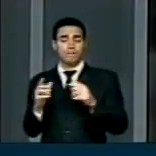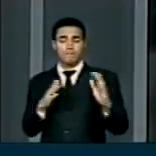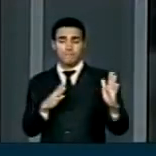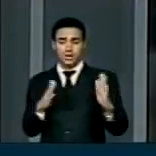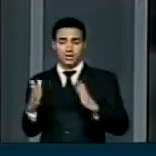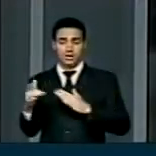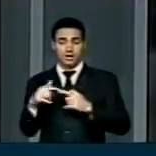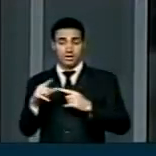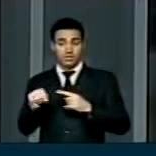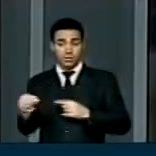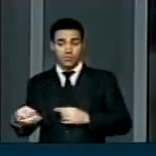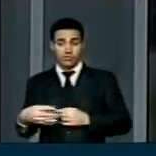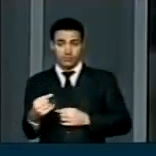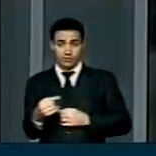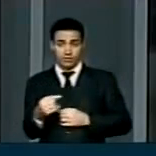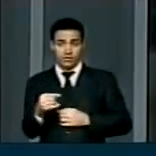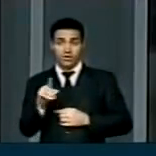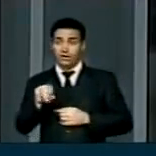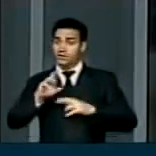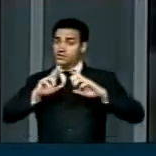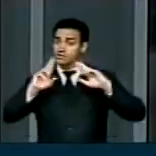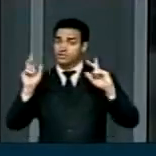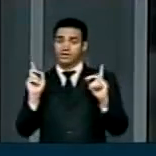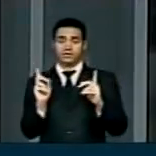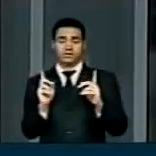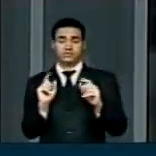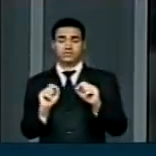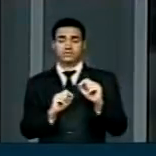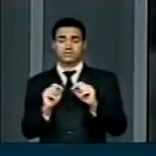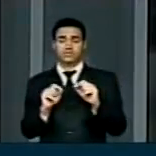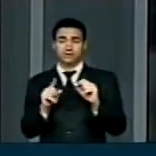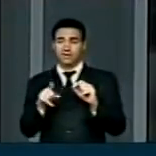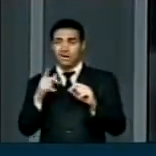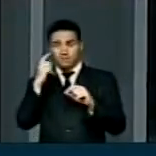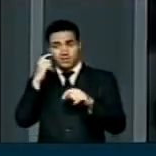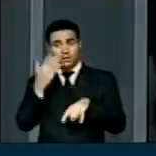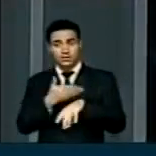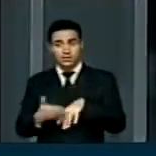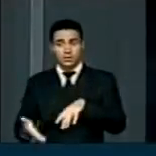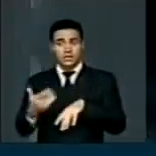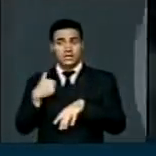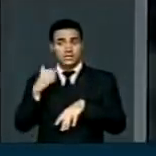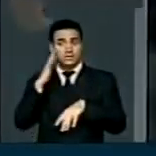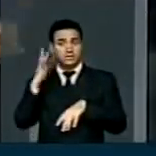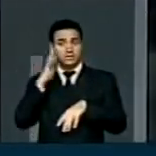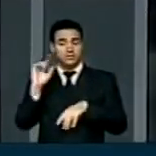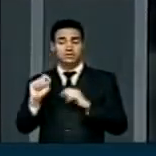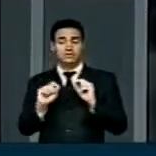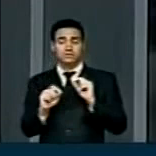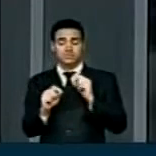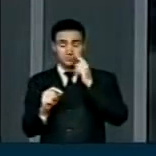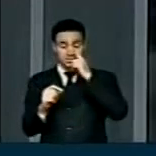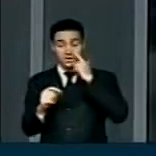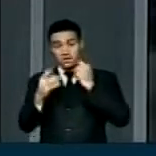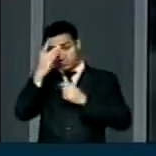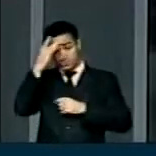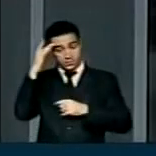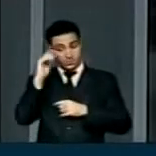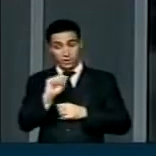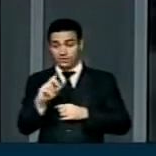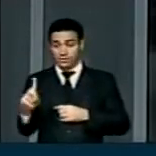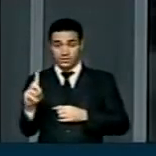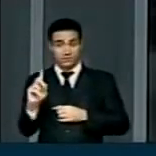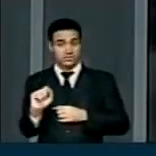processo novo. Diferentemente do que se costumava imaginar, os adolescentes infratores não são